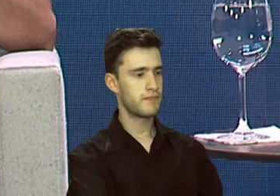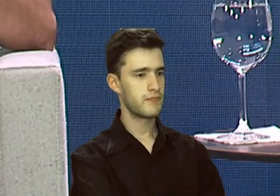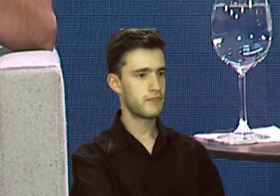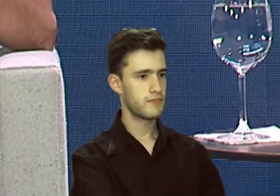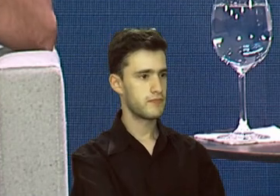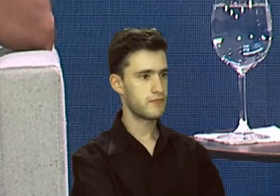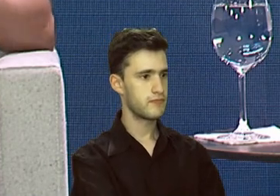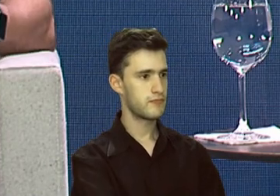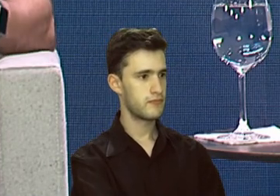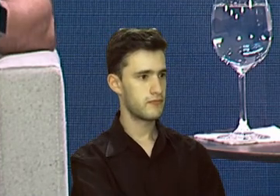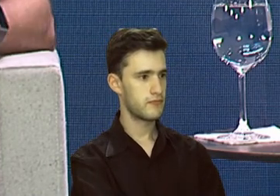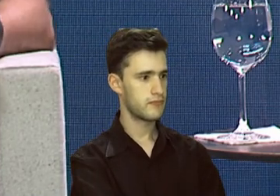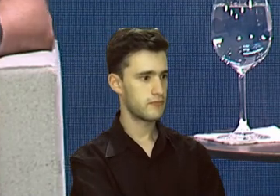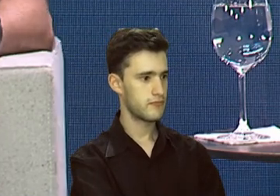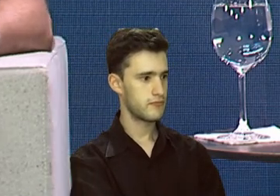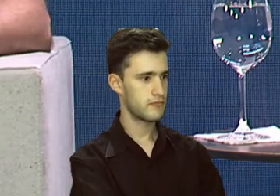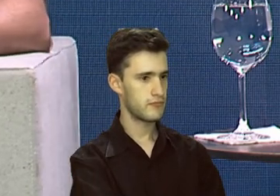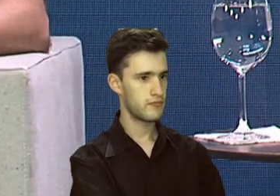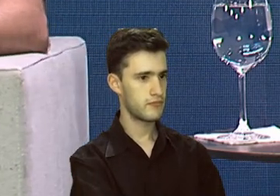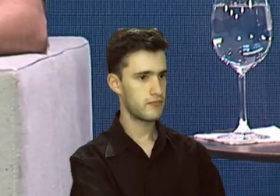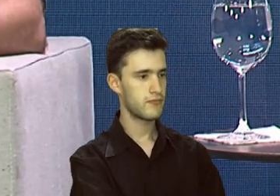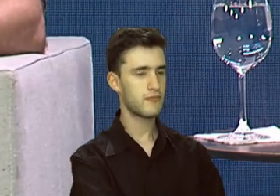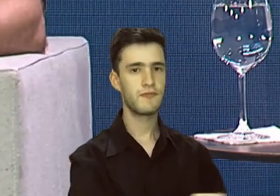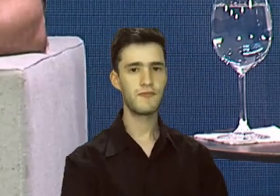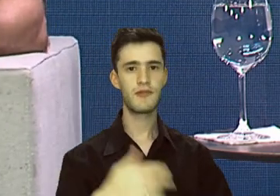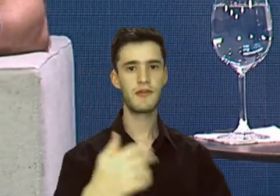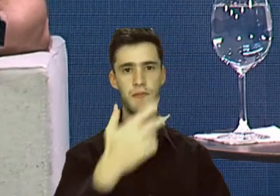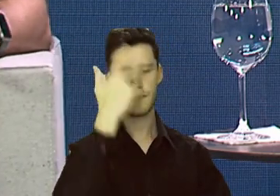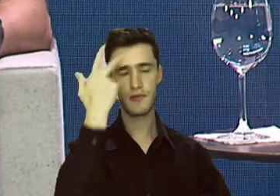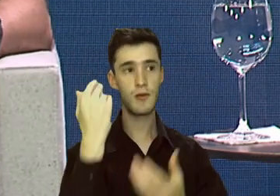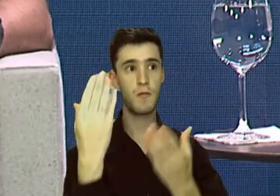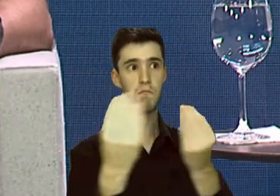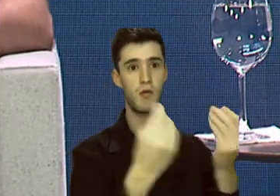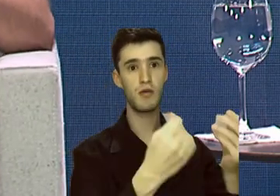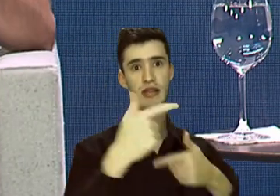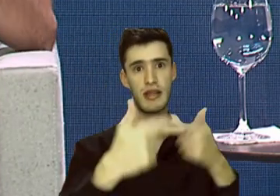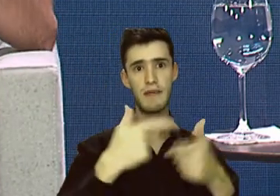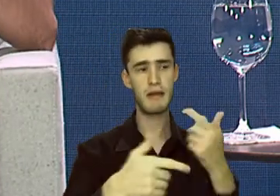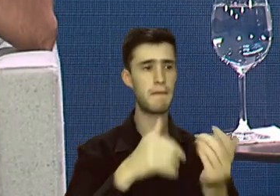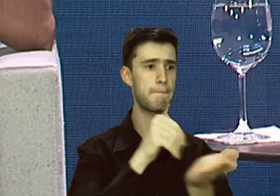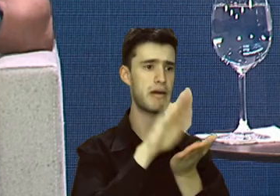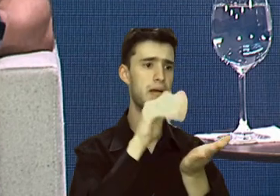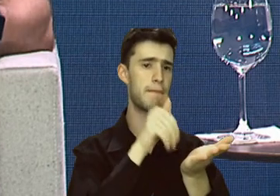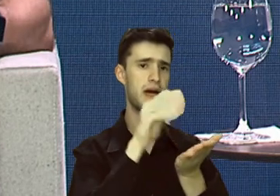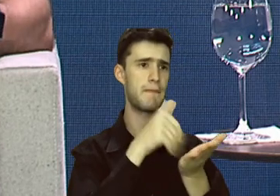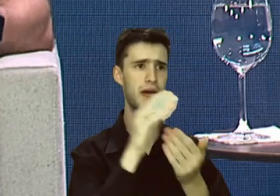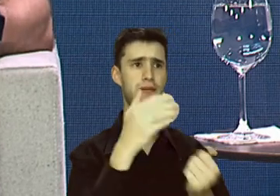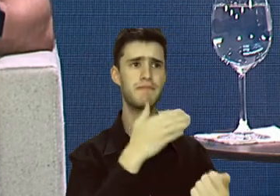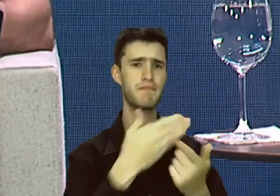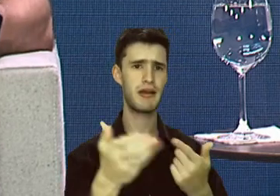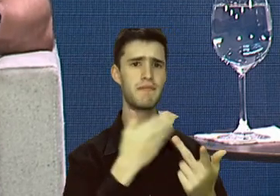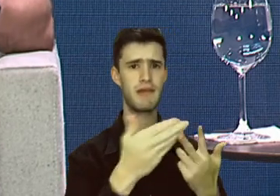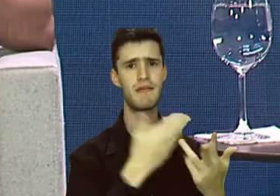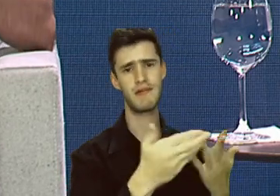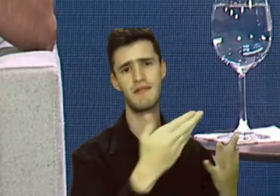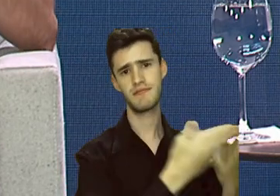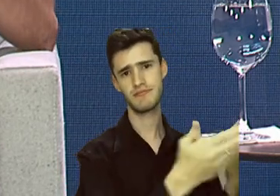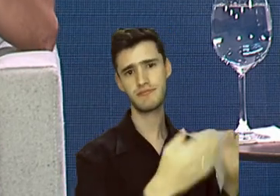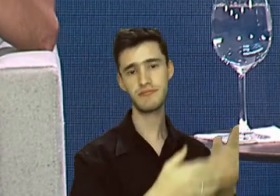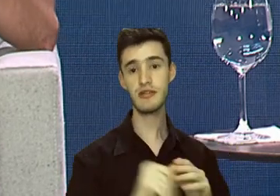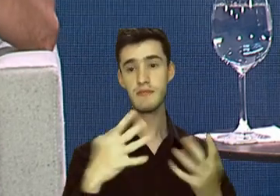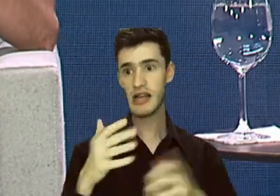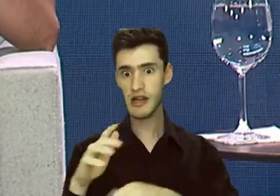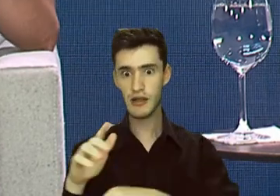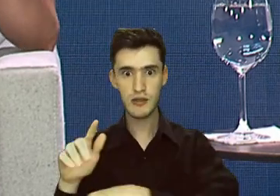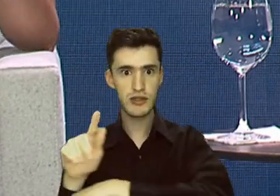emprego né Isso é péssimo país né porque não tem plano econômico melhor do que emprego mas é para um gestor de tecnologia hoje eu diria que